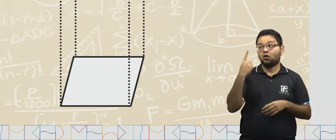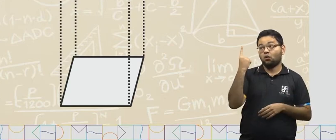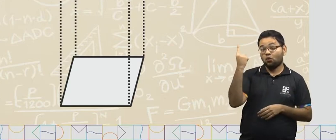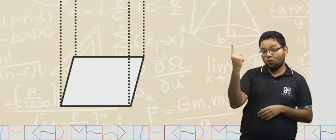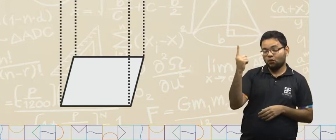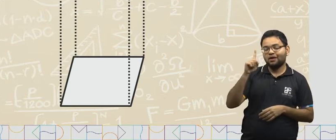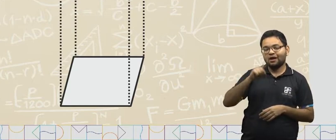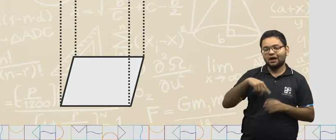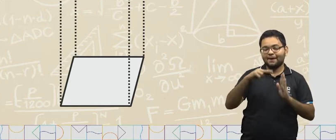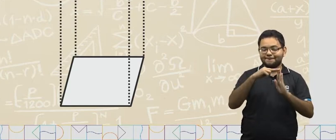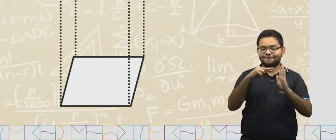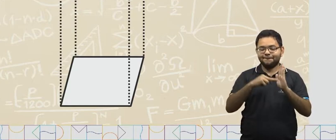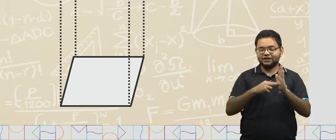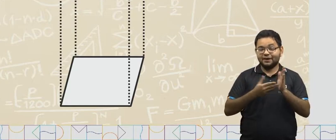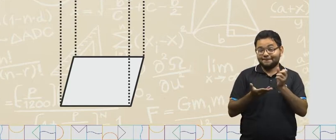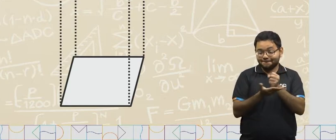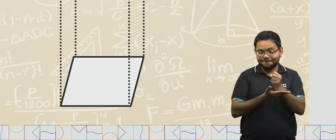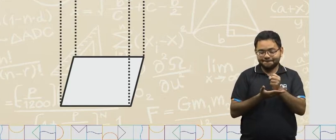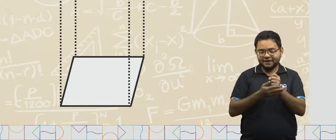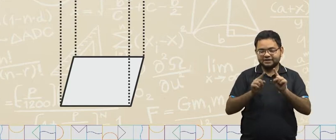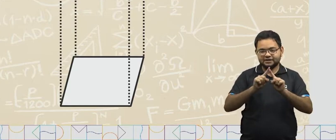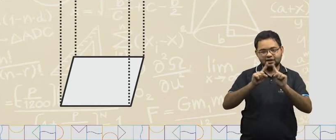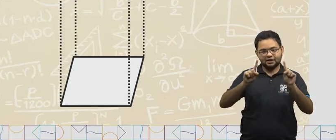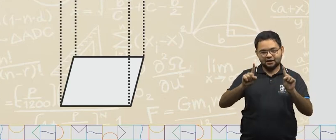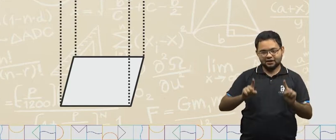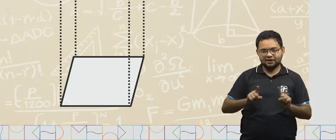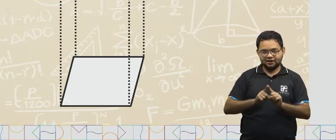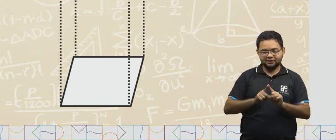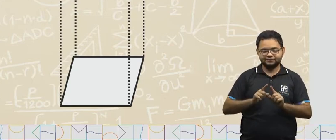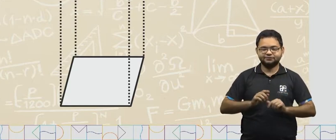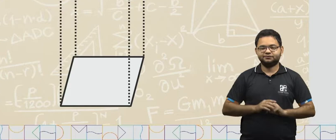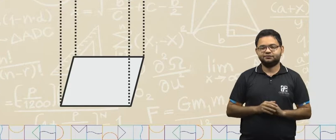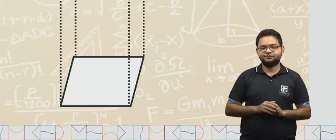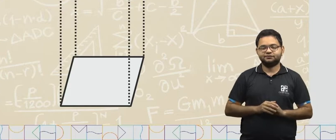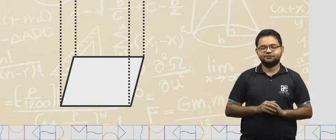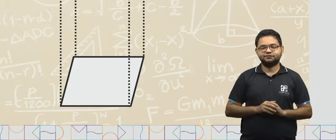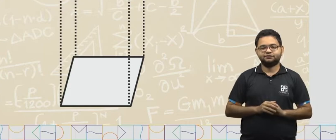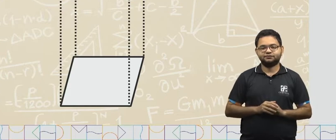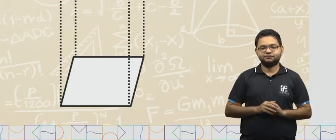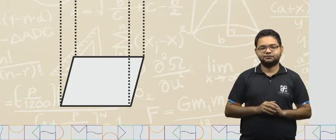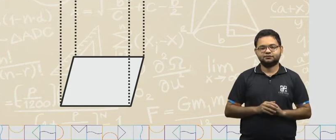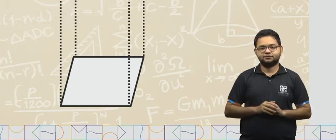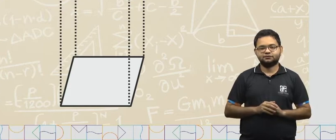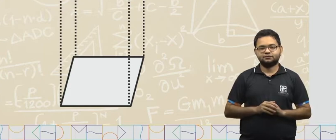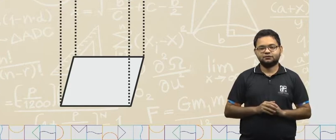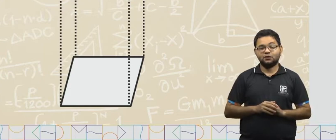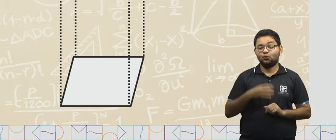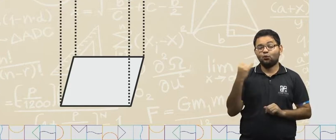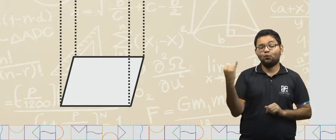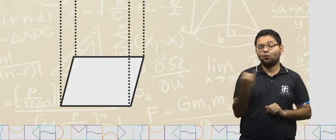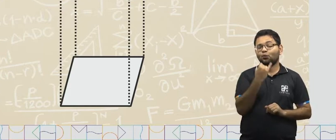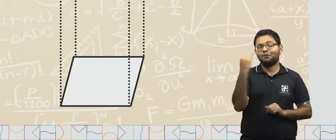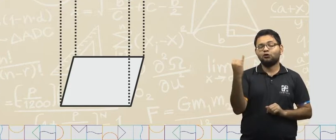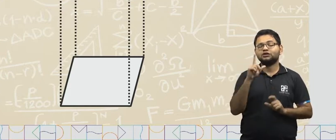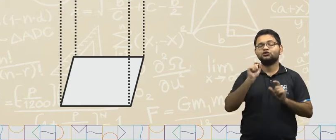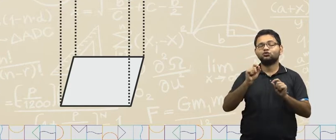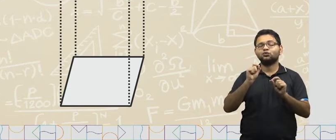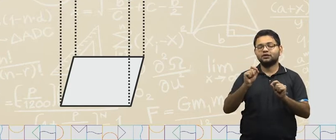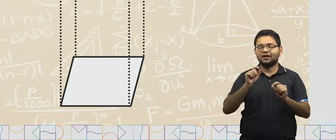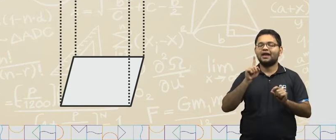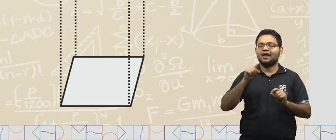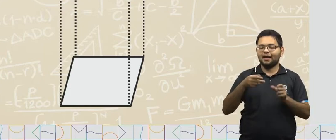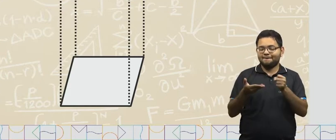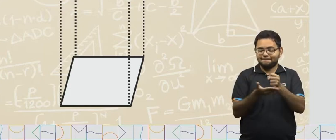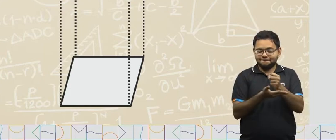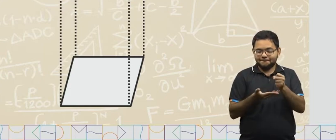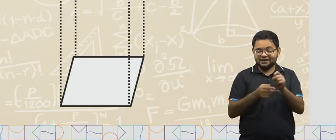base quadrangular, como vimos antes. O que vai determinar é a base e o